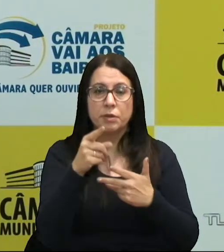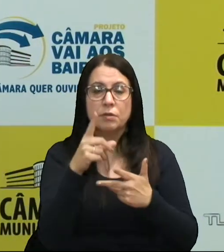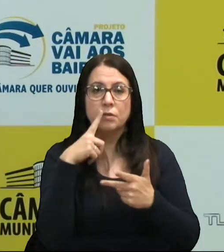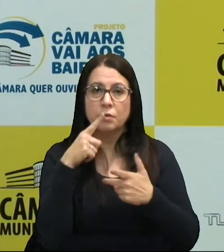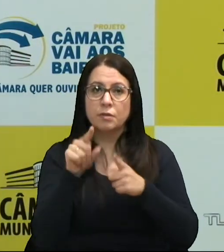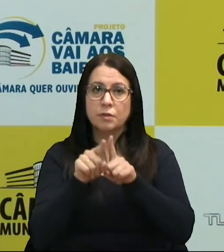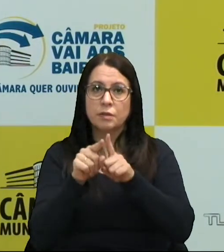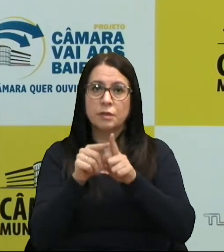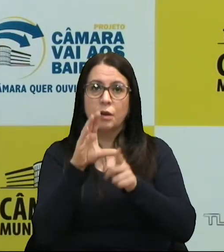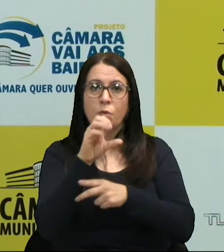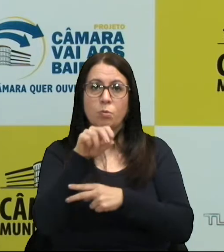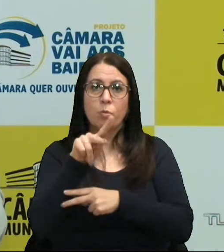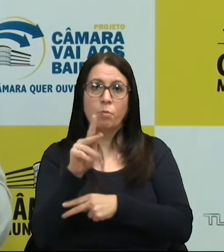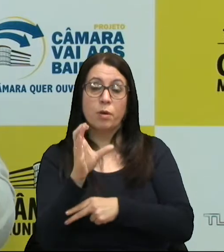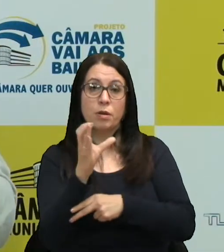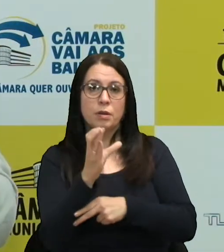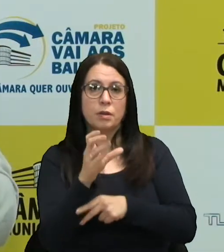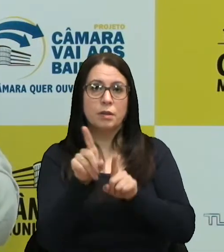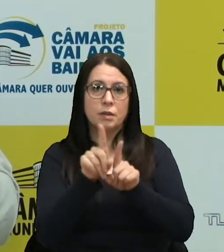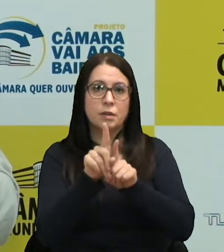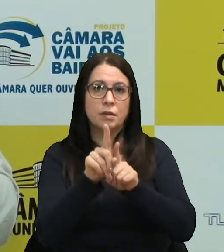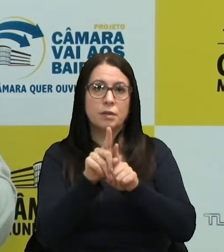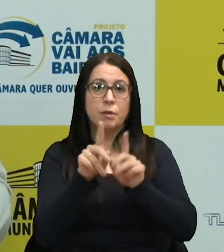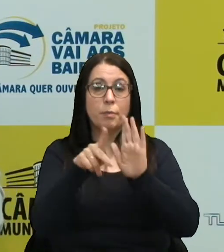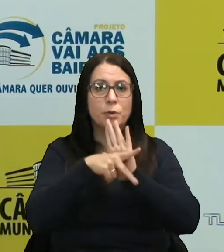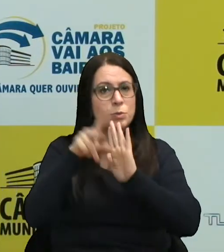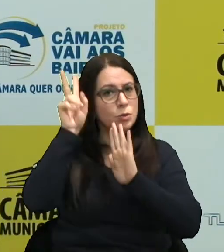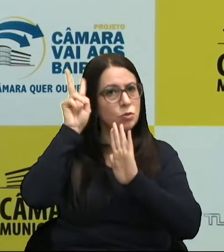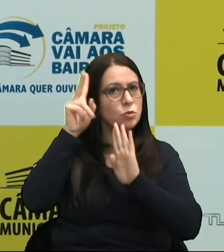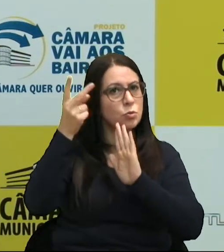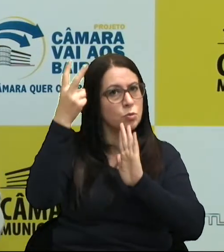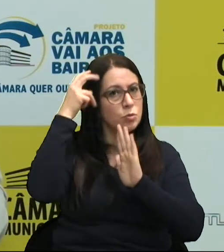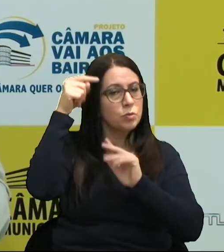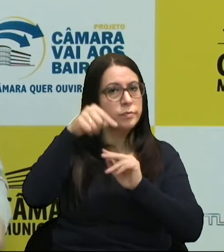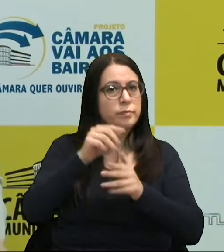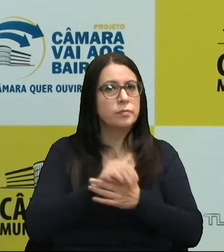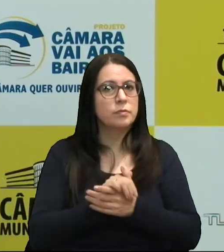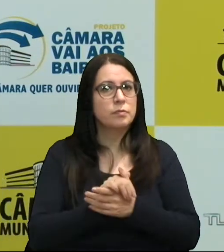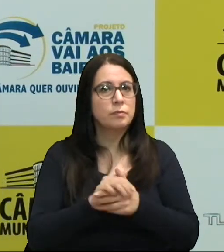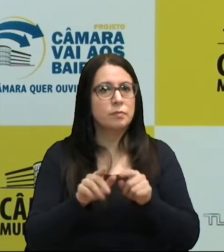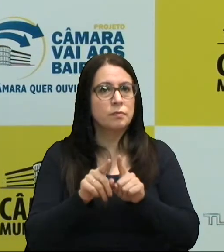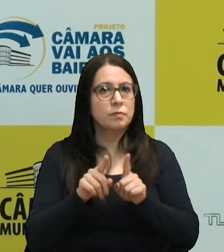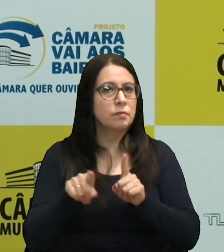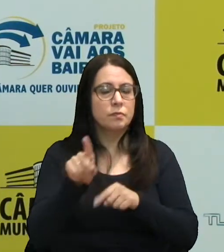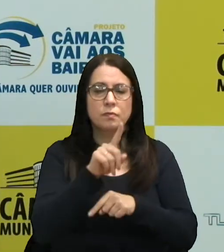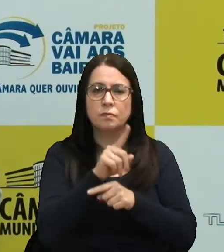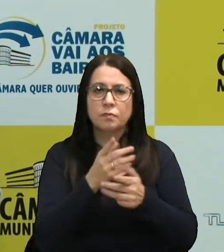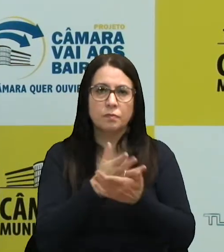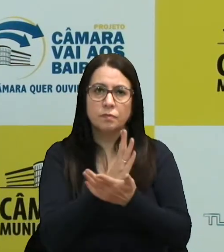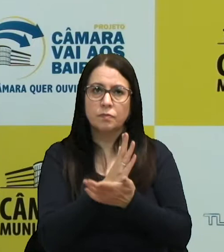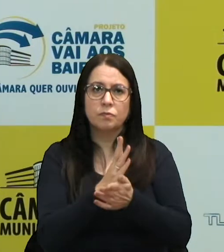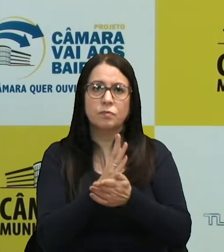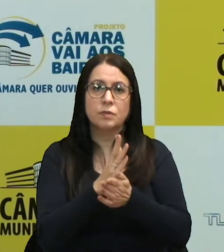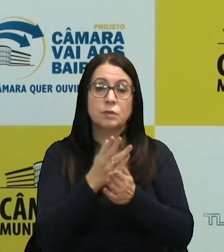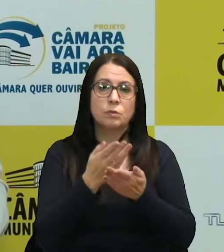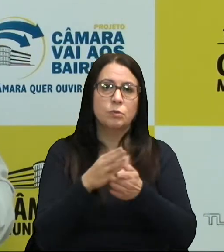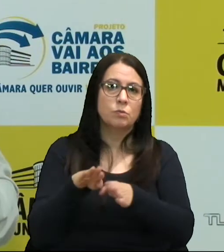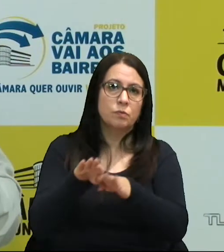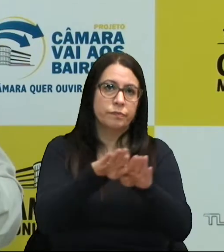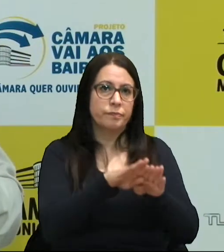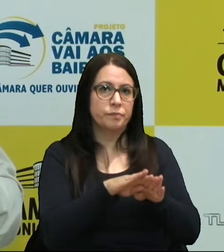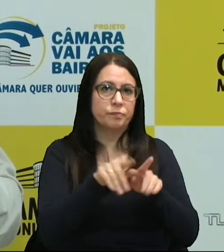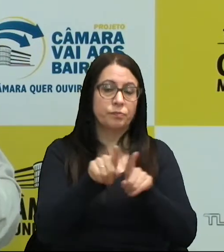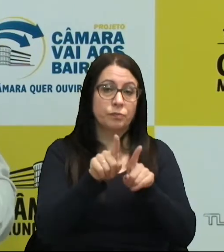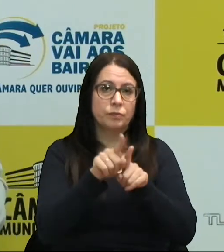compete ao COMPAC, que é o Conselho Municipal do Patrimônio Histórico e Cultural. Requerimento aprovado por unanimidade.